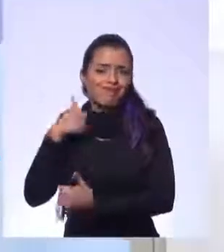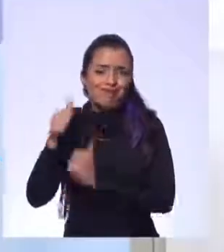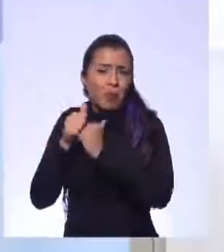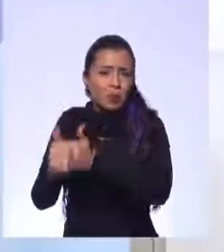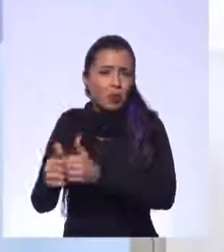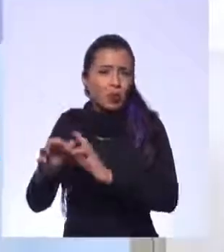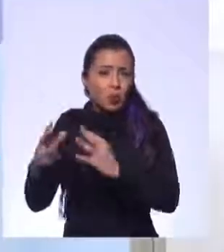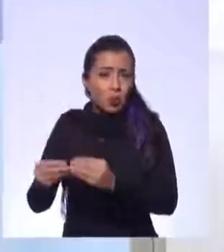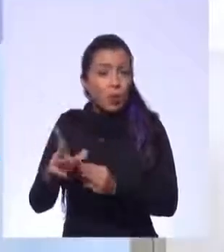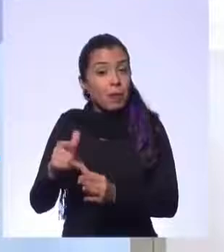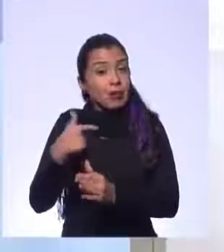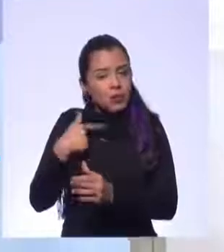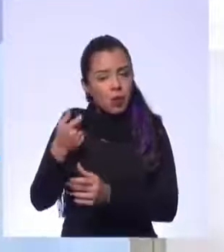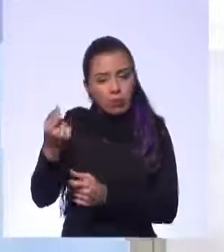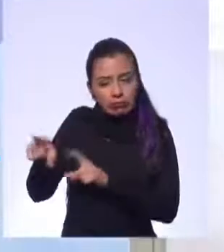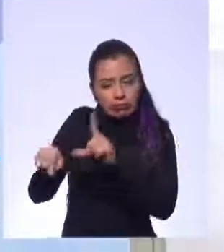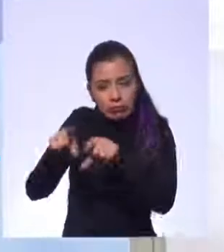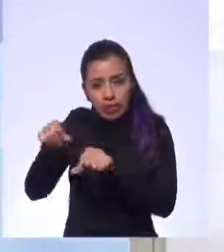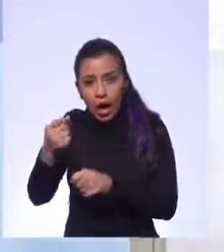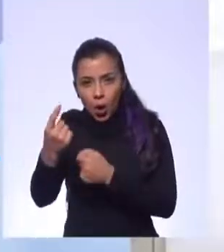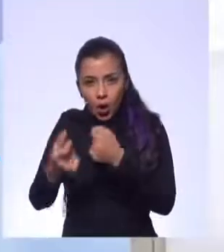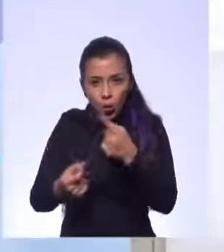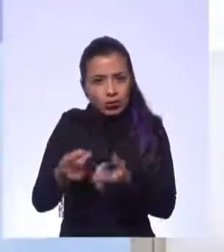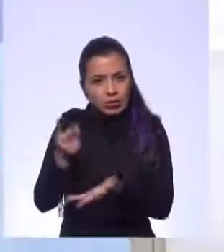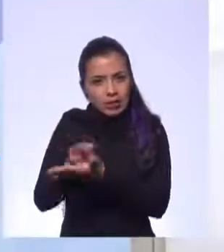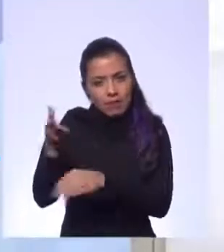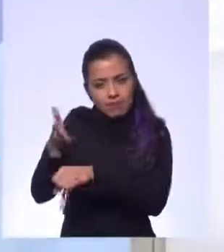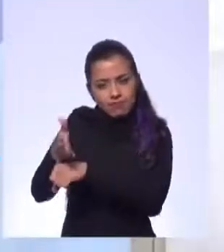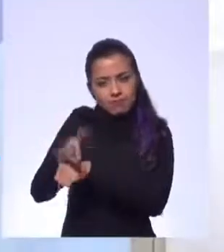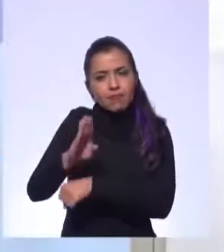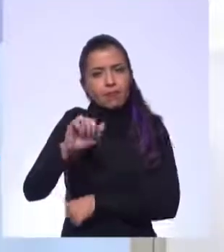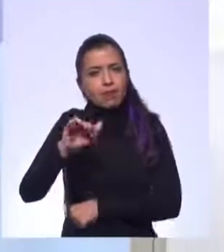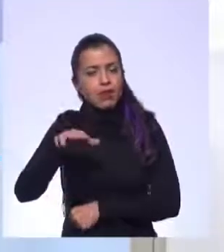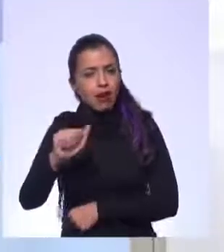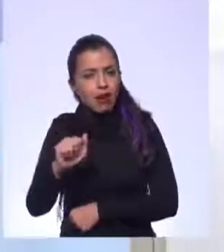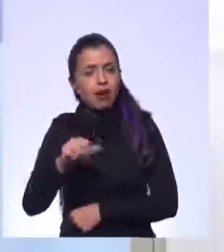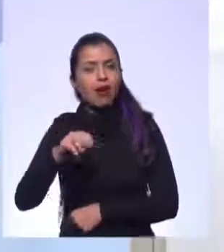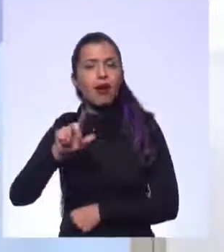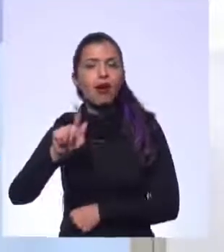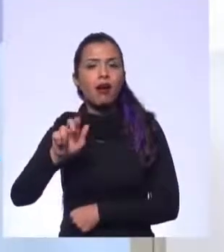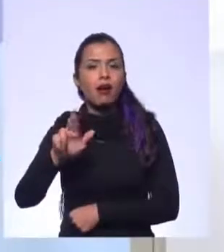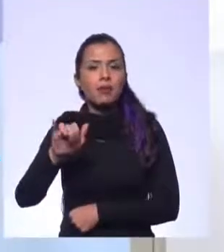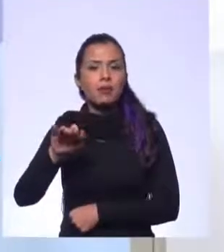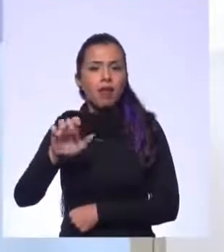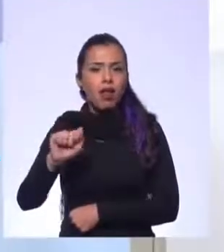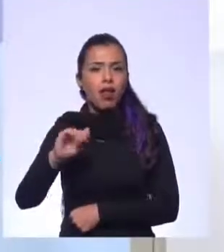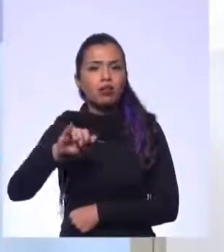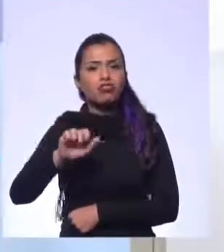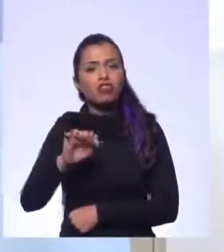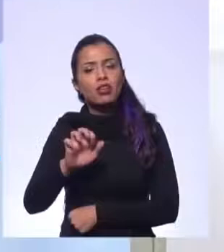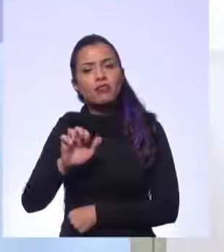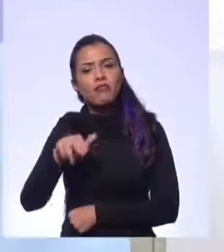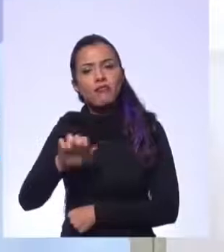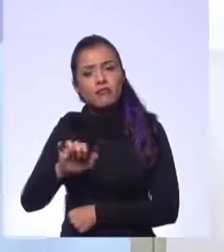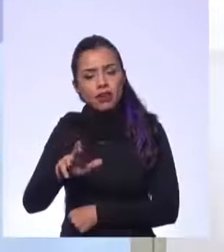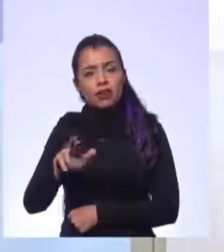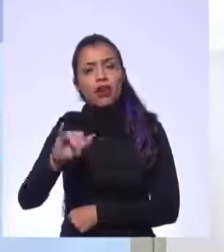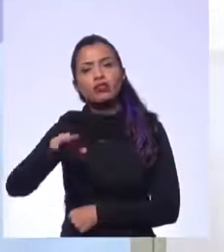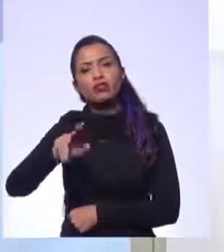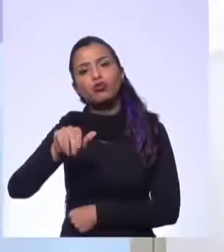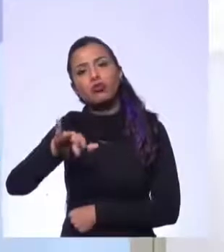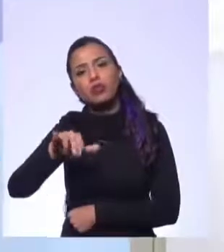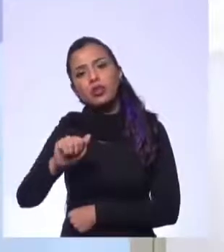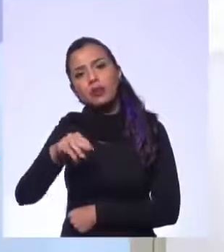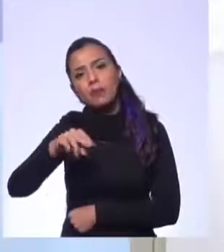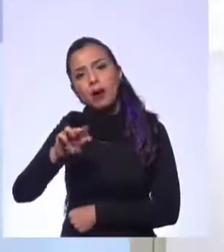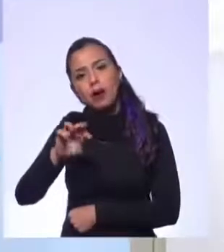se repetiam no chat. A Bianca Maria, a Gabriela, a Yasmin Vitória, a Jennifer, a Ana Júlia Santos, o Matheus Melo,